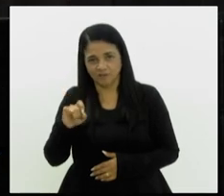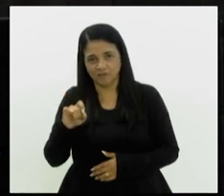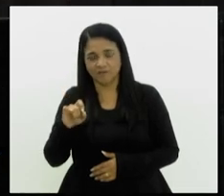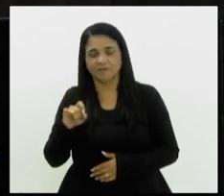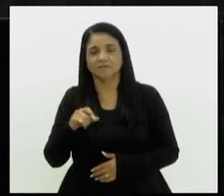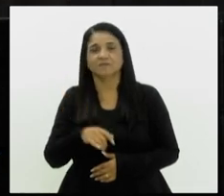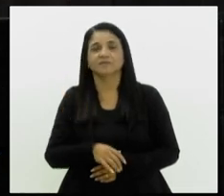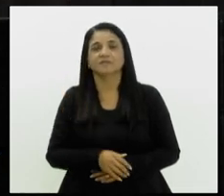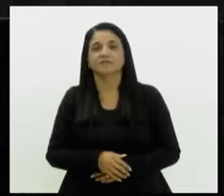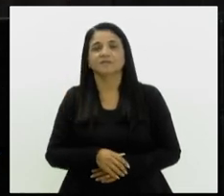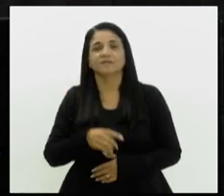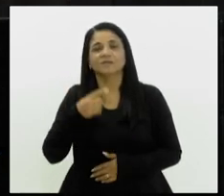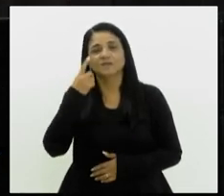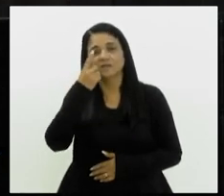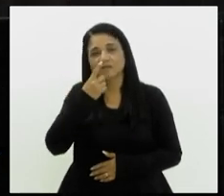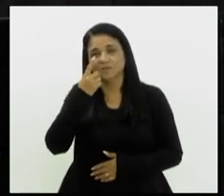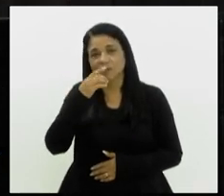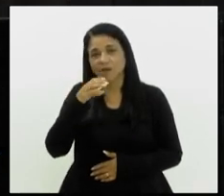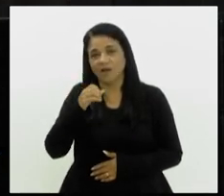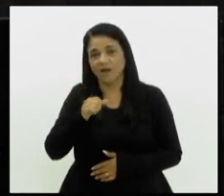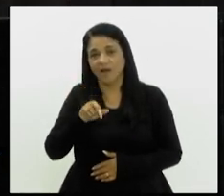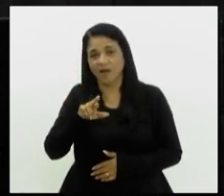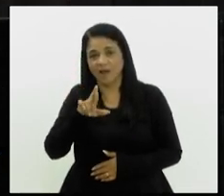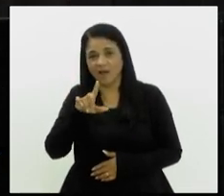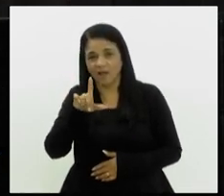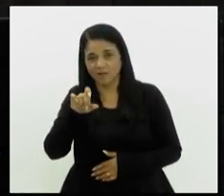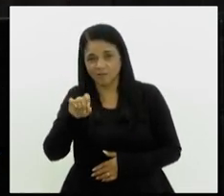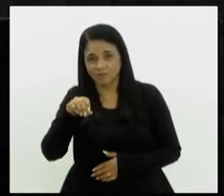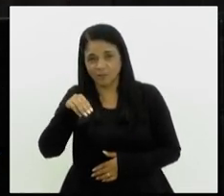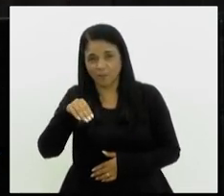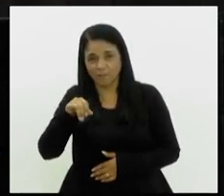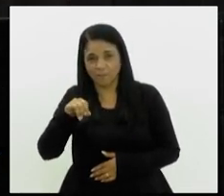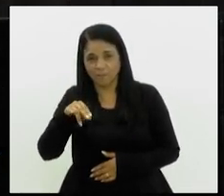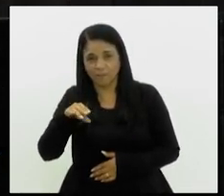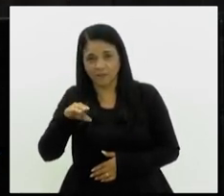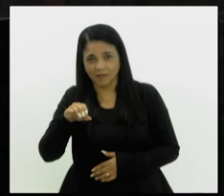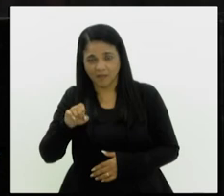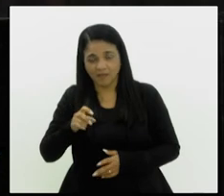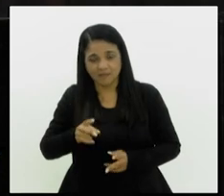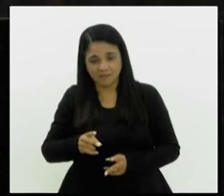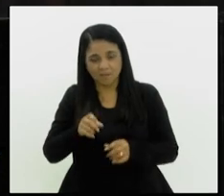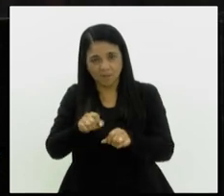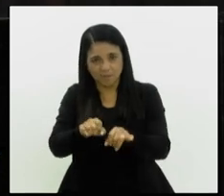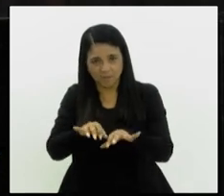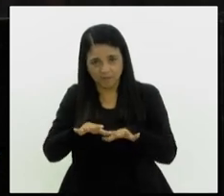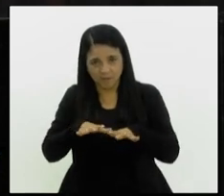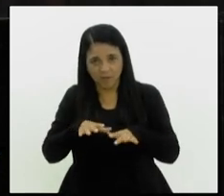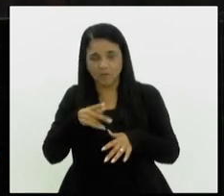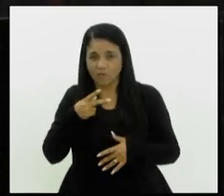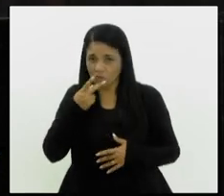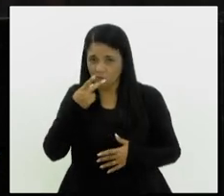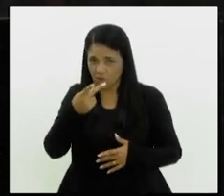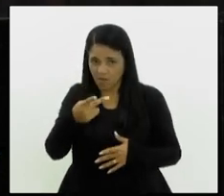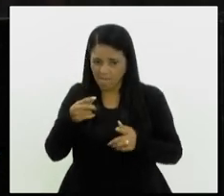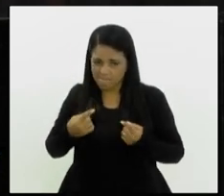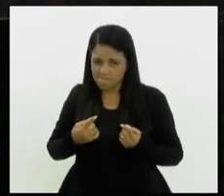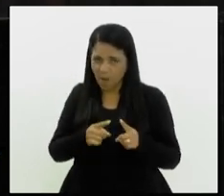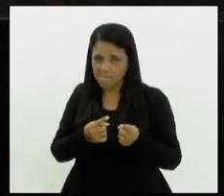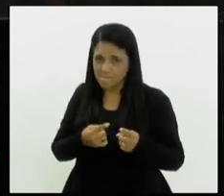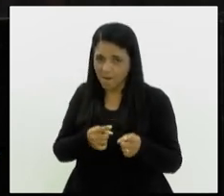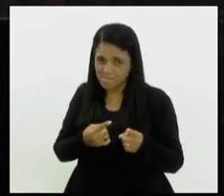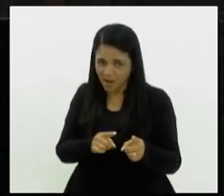Vou solicitar o deputado Carlos Mink, que fica em plenário, porque eu vou lhe fazer uma